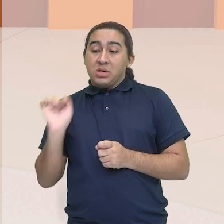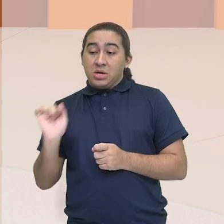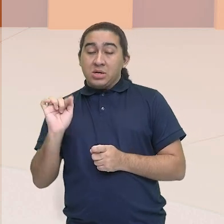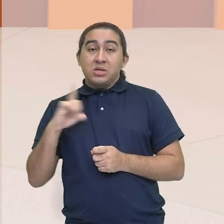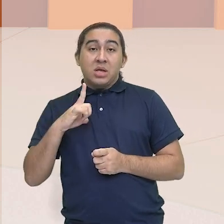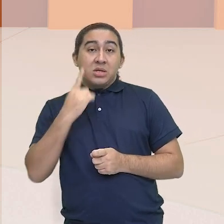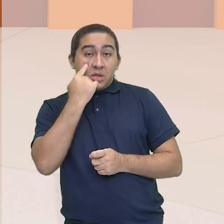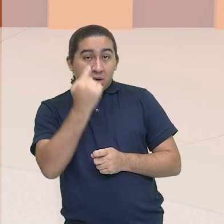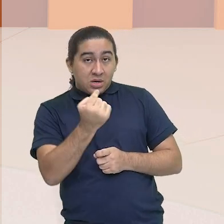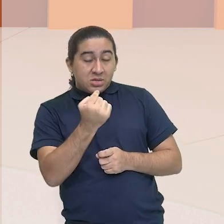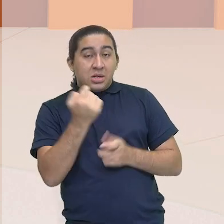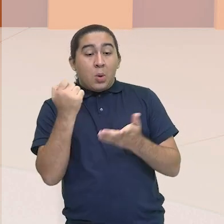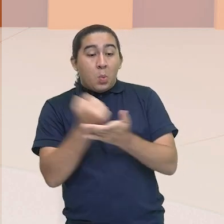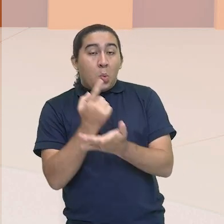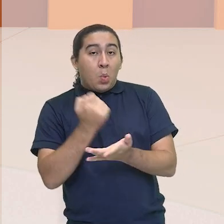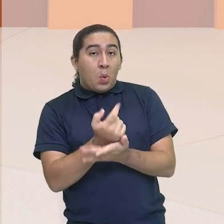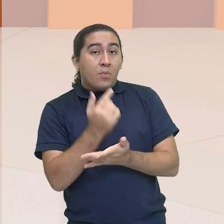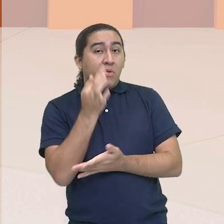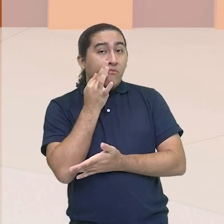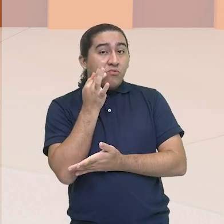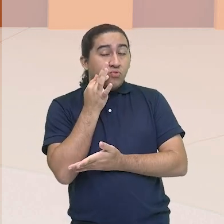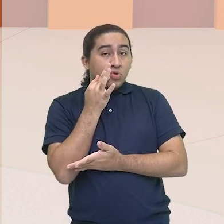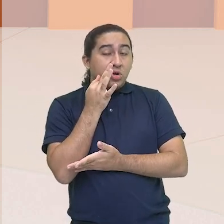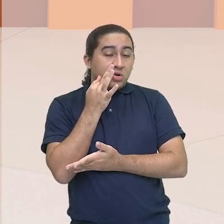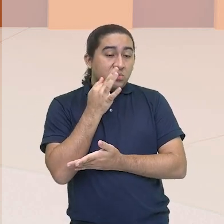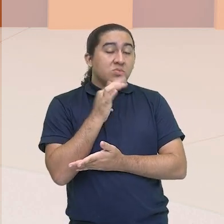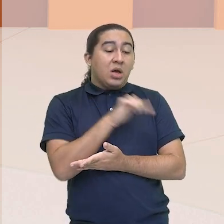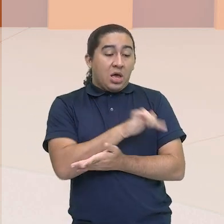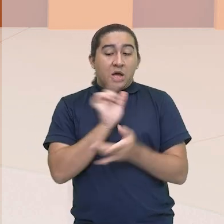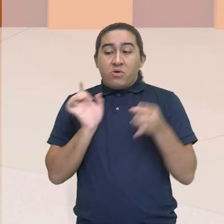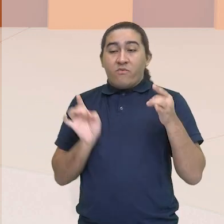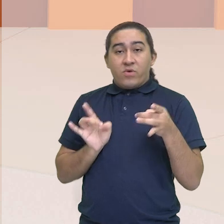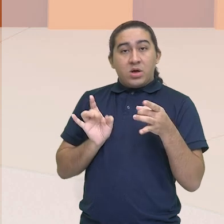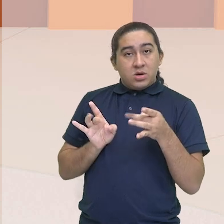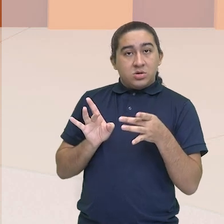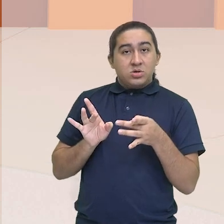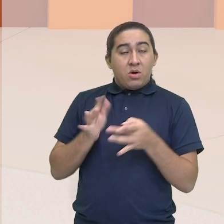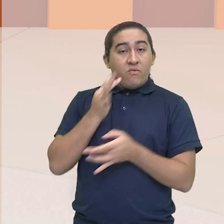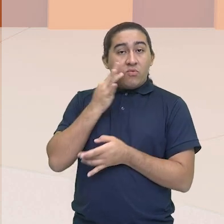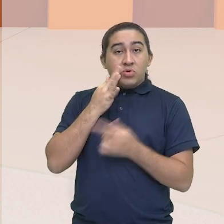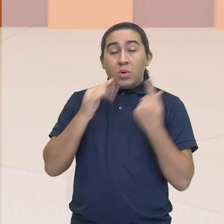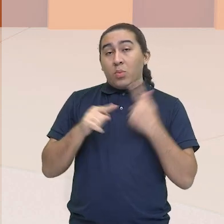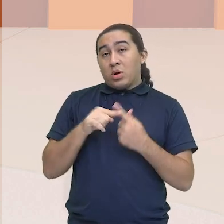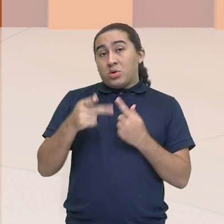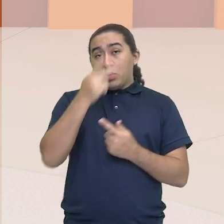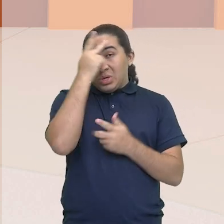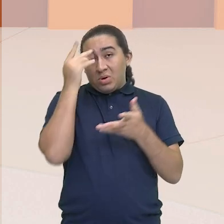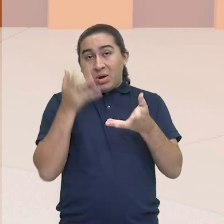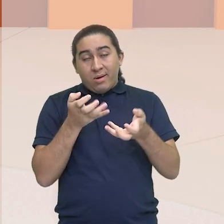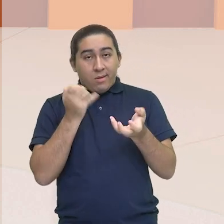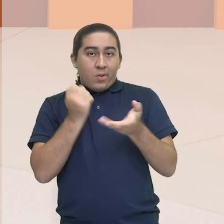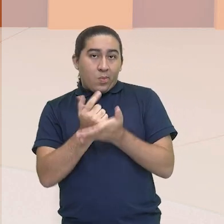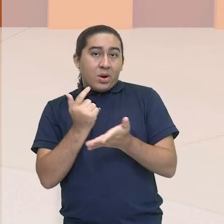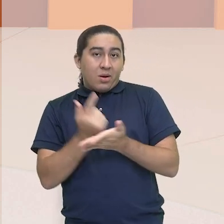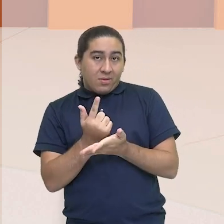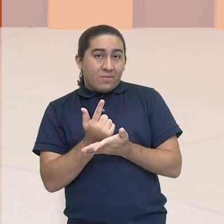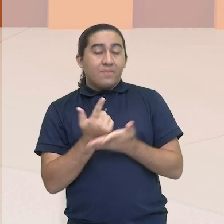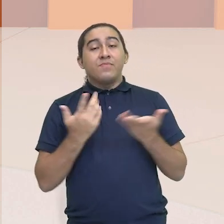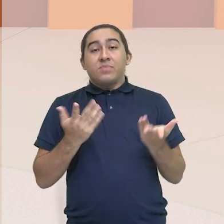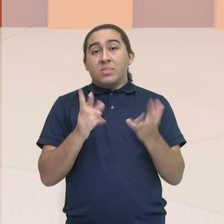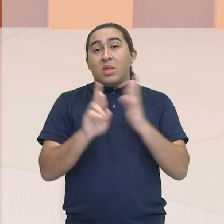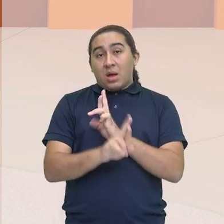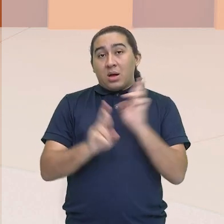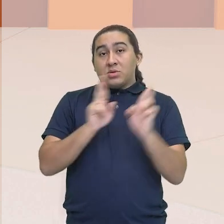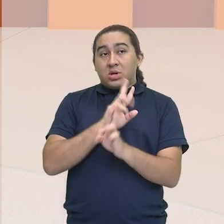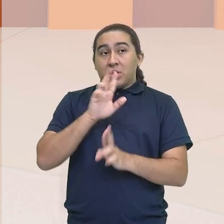para poder diversificar ali o seu mercado, né? Para as pessoas quererem comprar e tudo mais. Então, está relacionado com